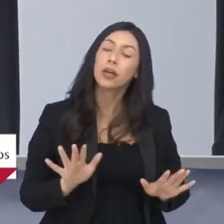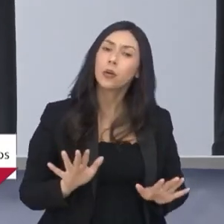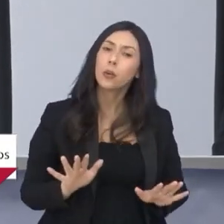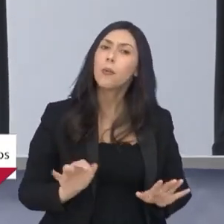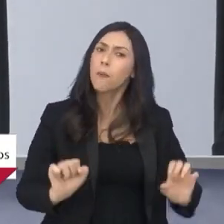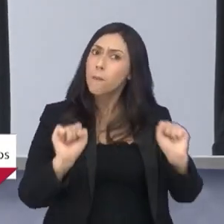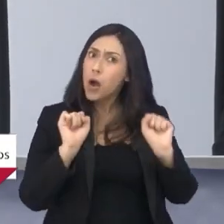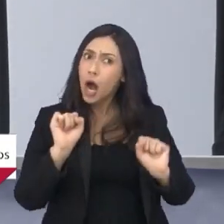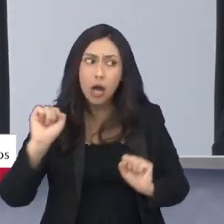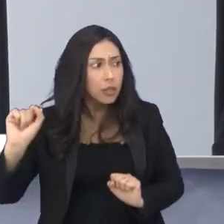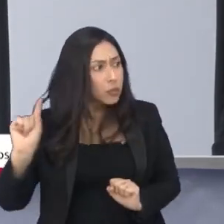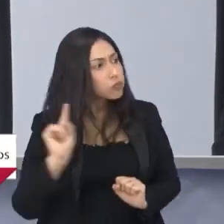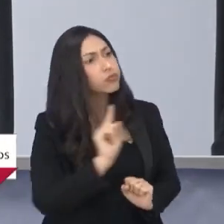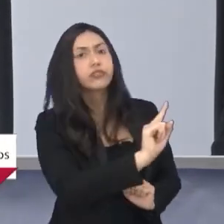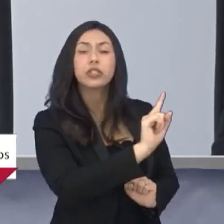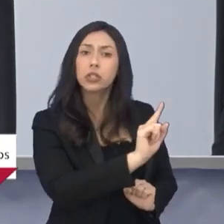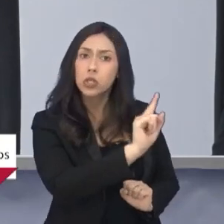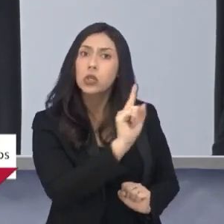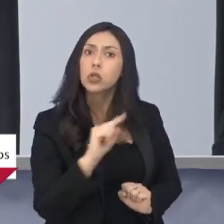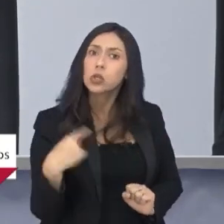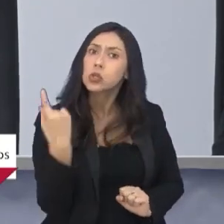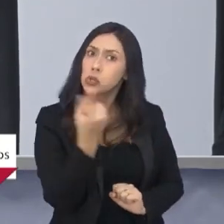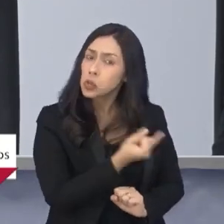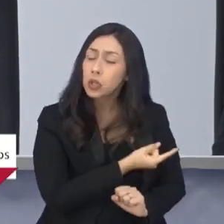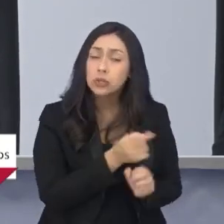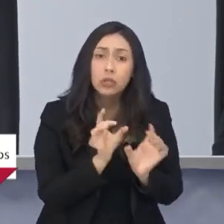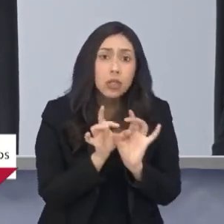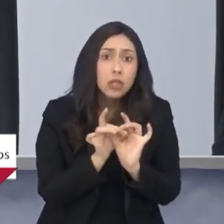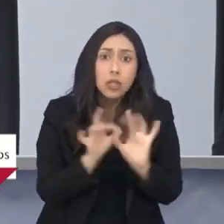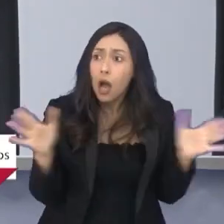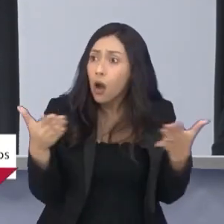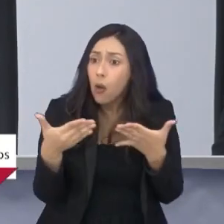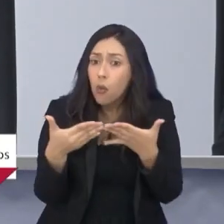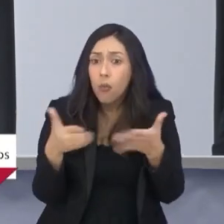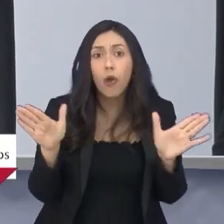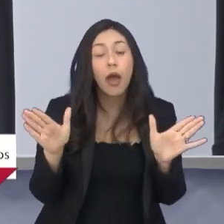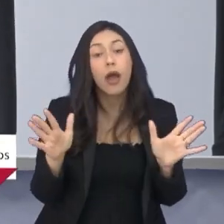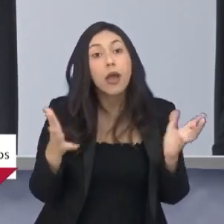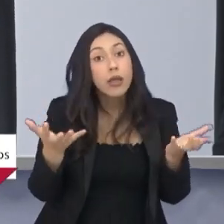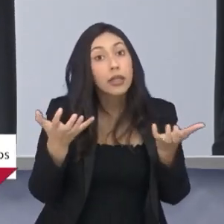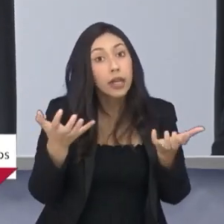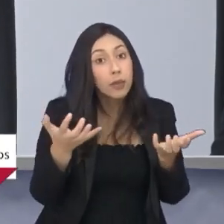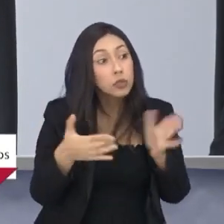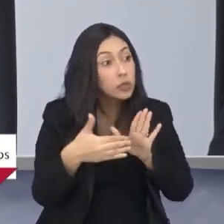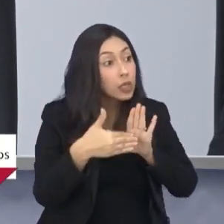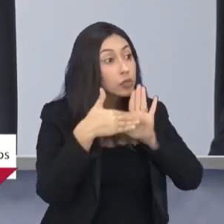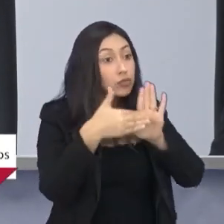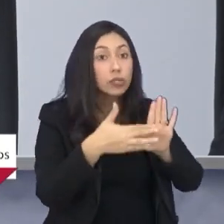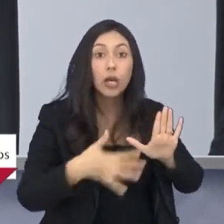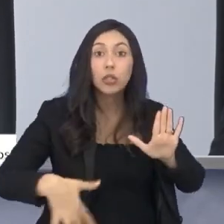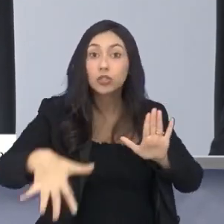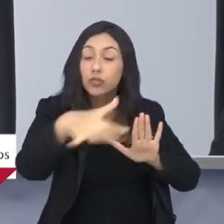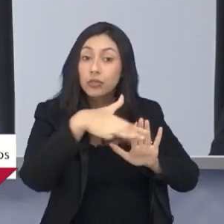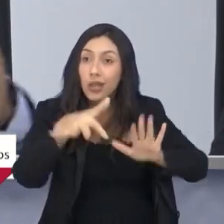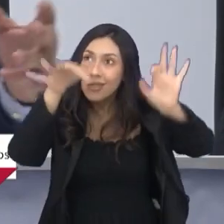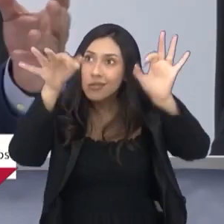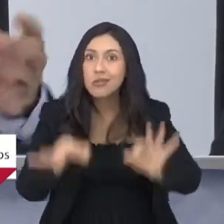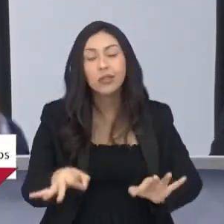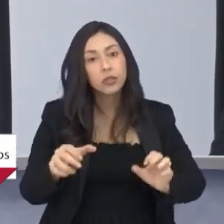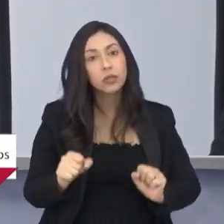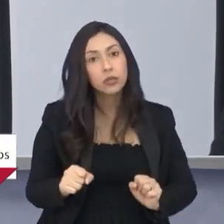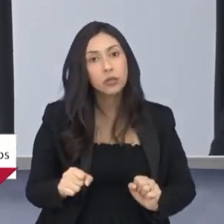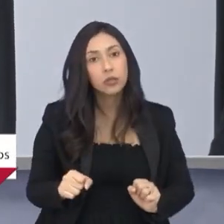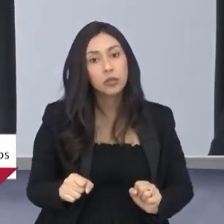tribunal nós estamos à disposição de vocês nós queremos que vocês acertem e ninguém aqui dúvida da intenção o tribunal faz as